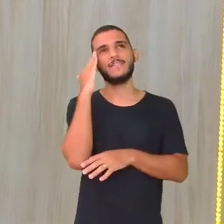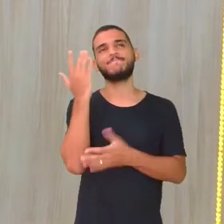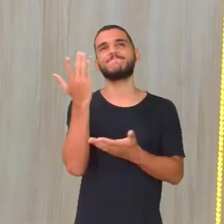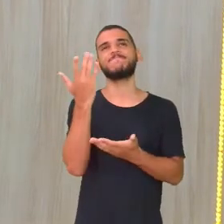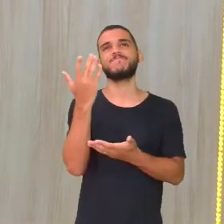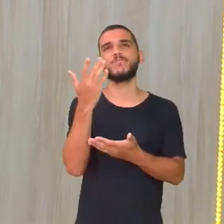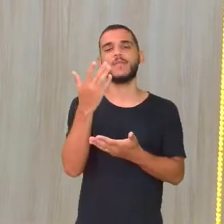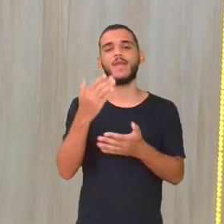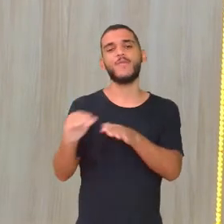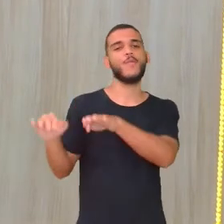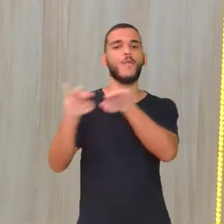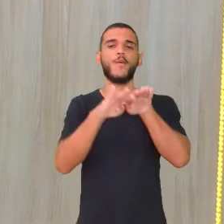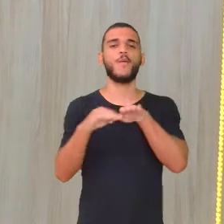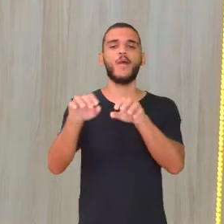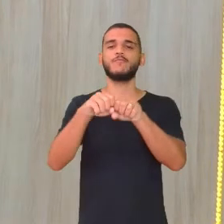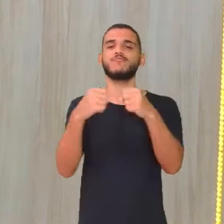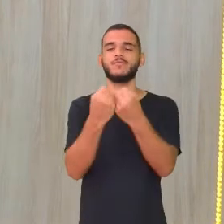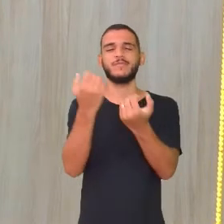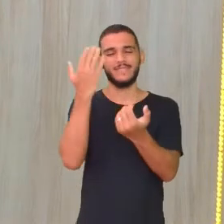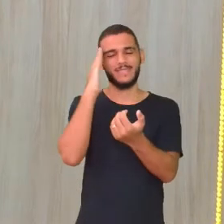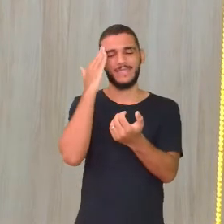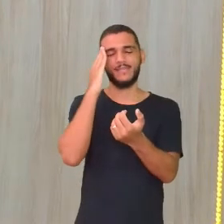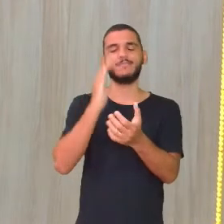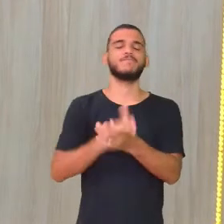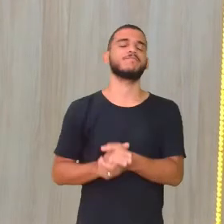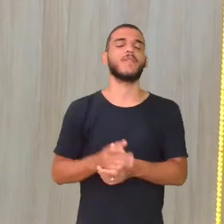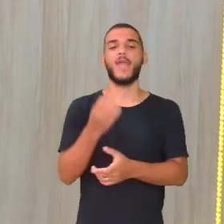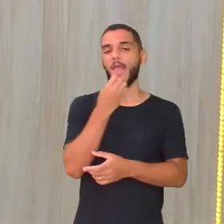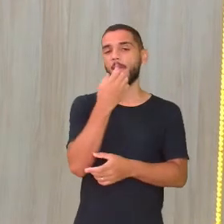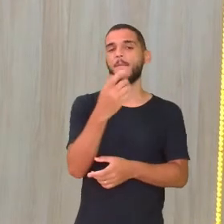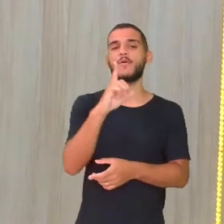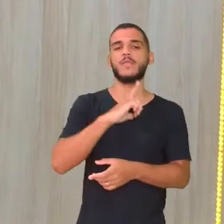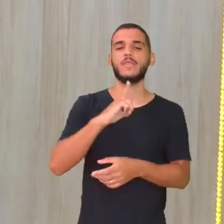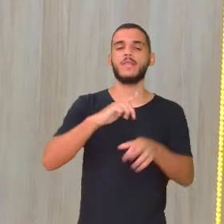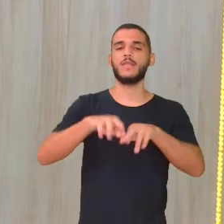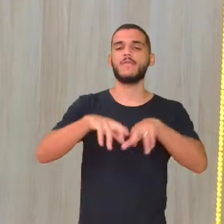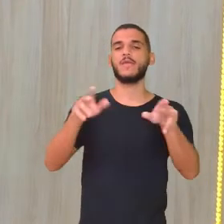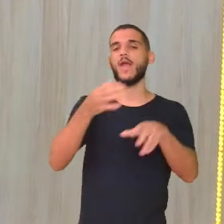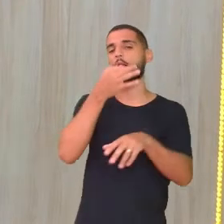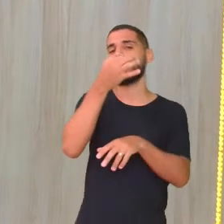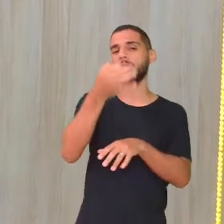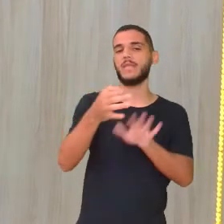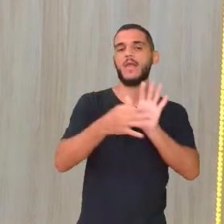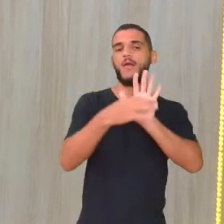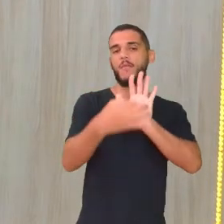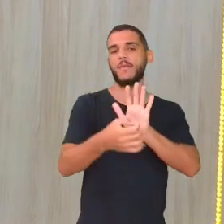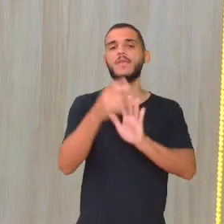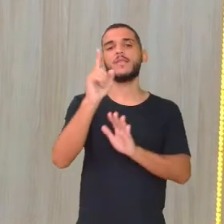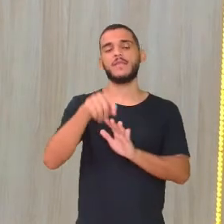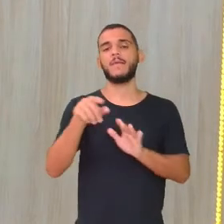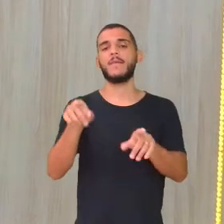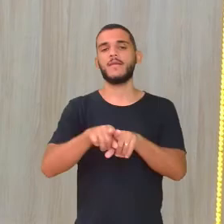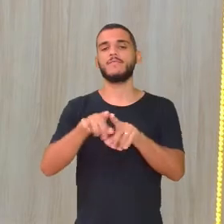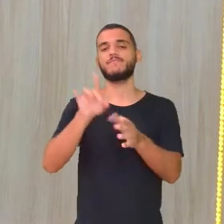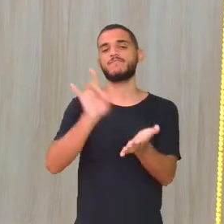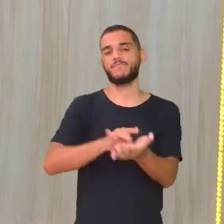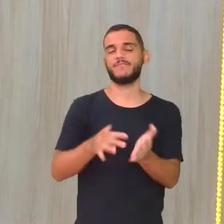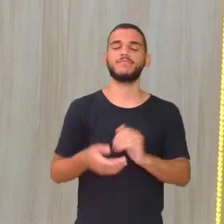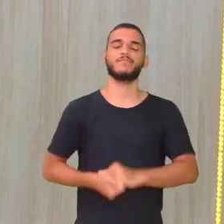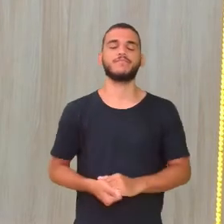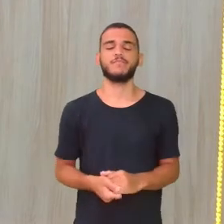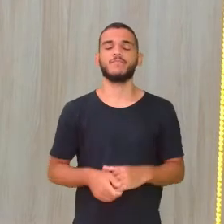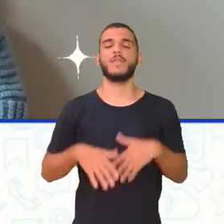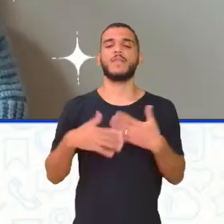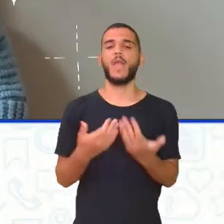no achismo também. Então, é sempre bom fazer a diferença entre opinião, argumento e fato, tá? O argumento